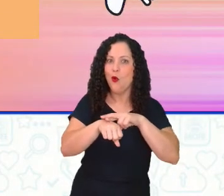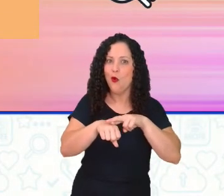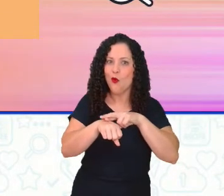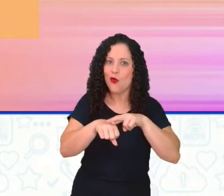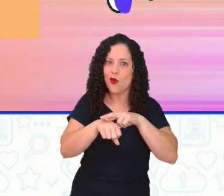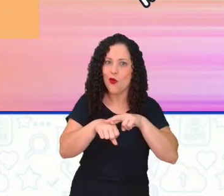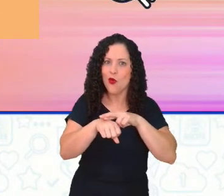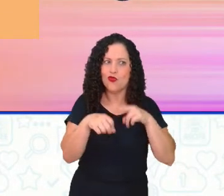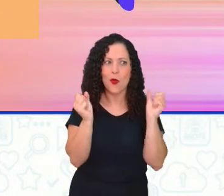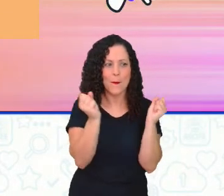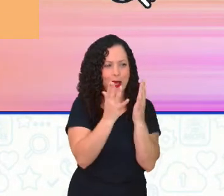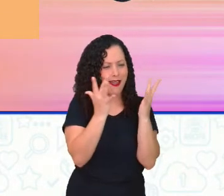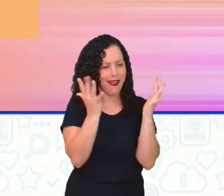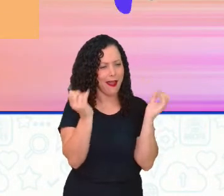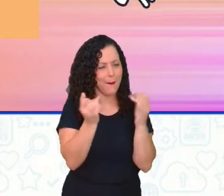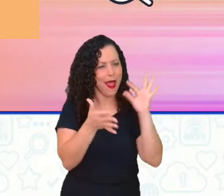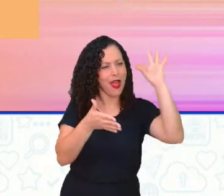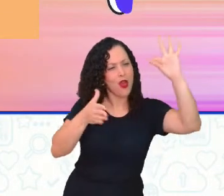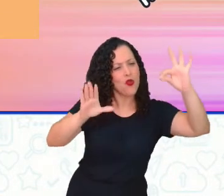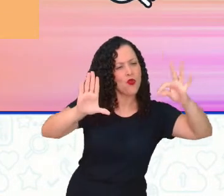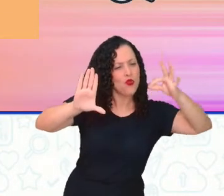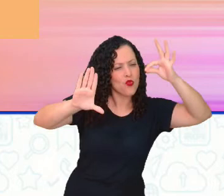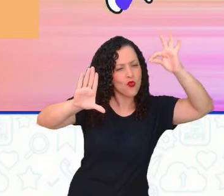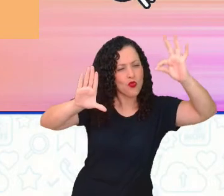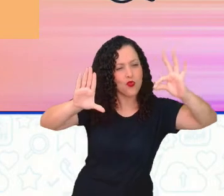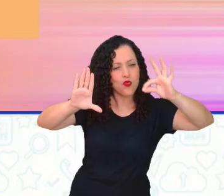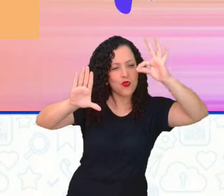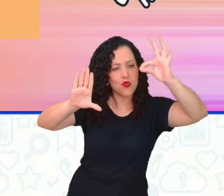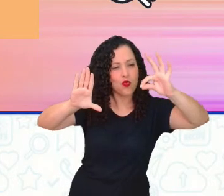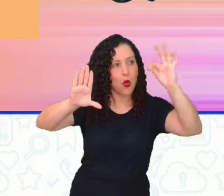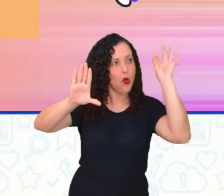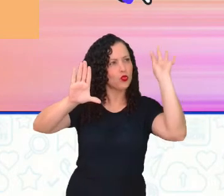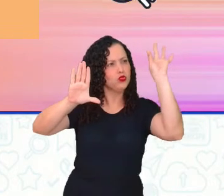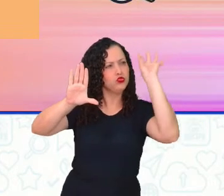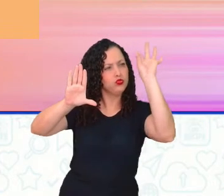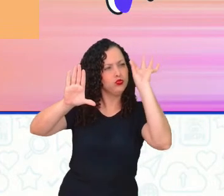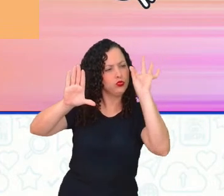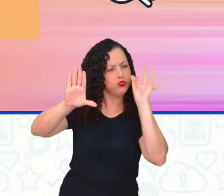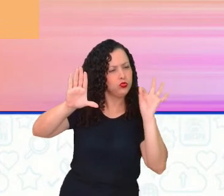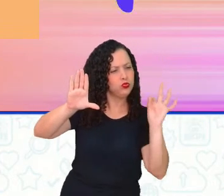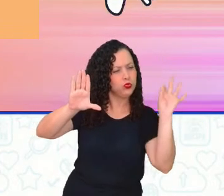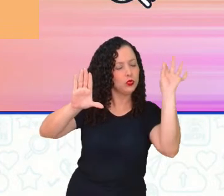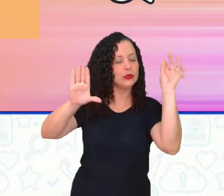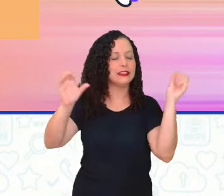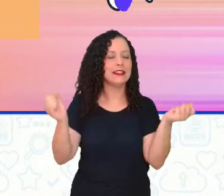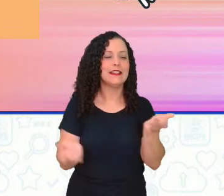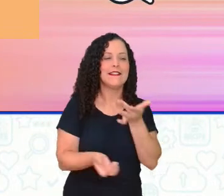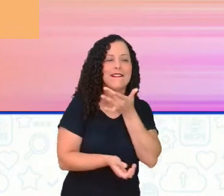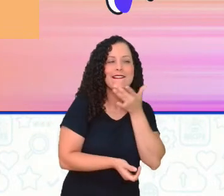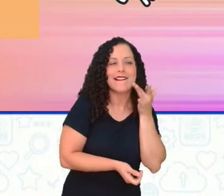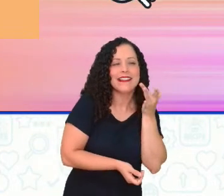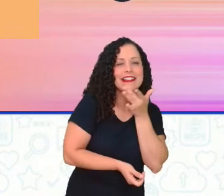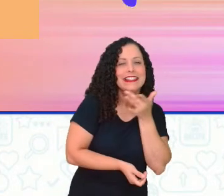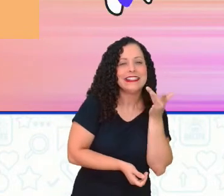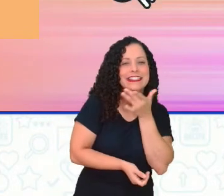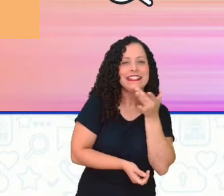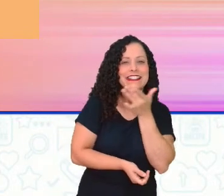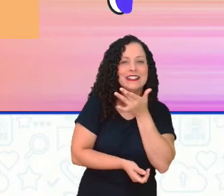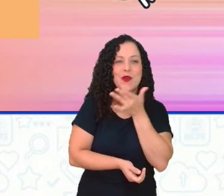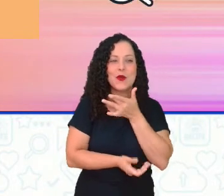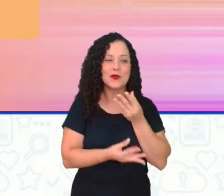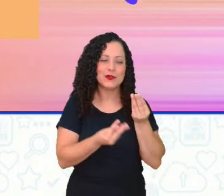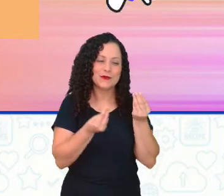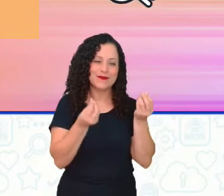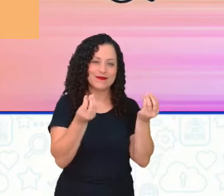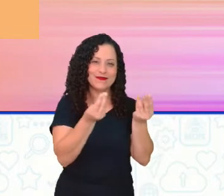visto. E outra, até a árvore ficar rica e sua boca se encher do desejo daquela fruta nunca provada.